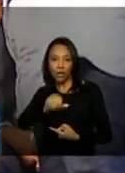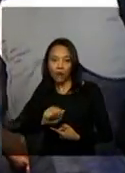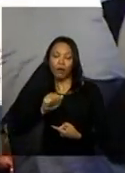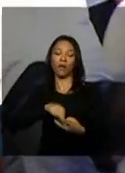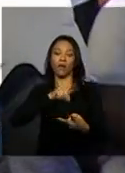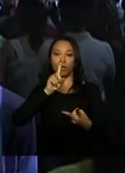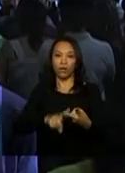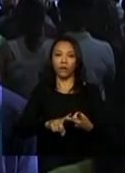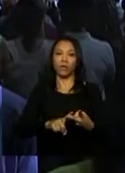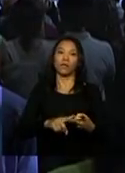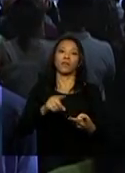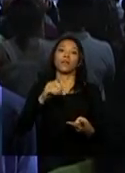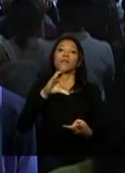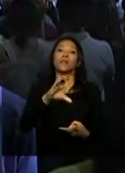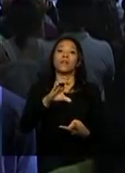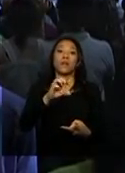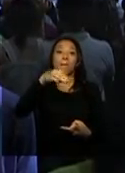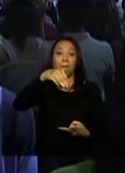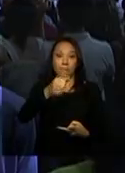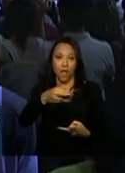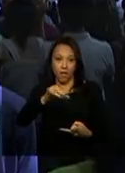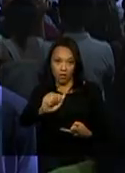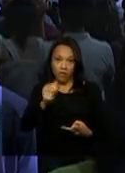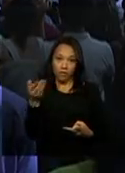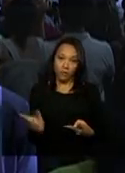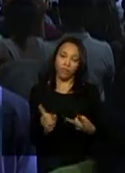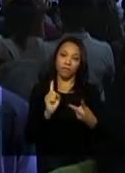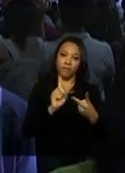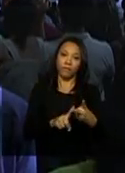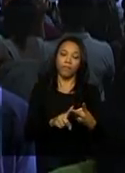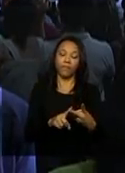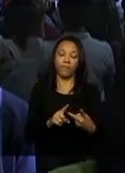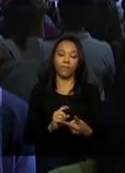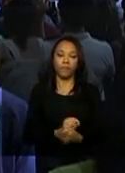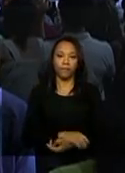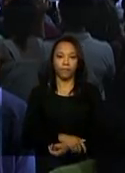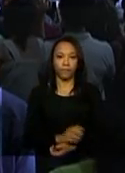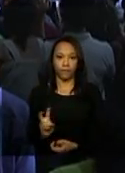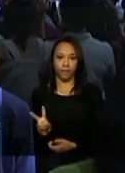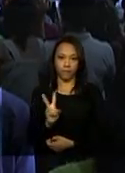Costa e Selva Maria Assis.